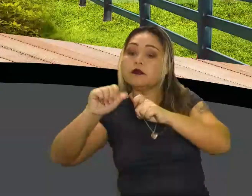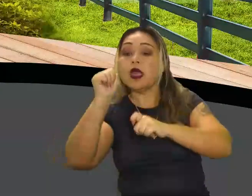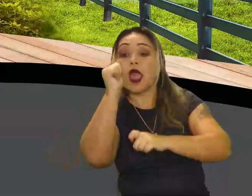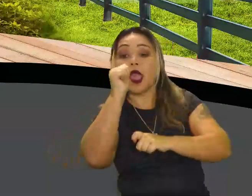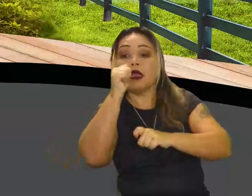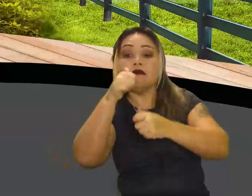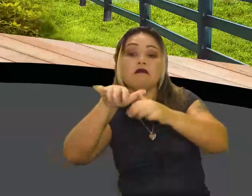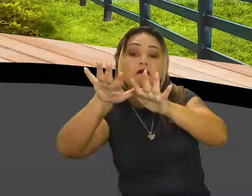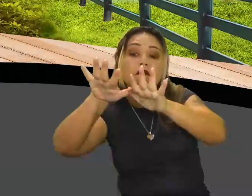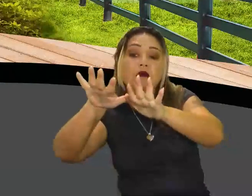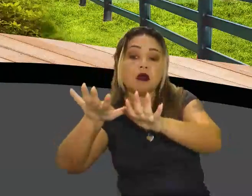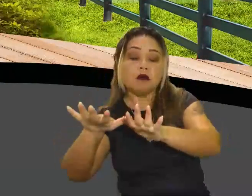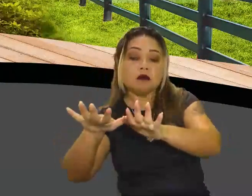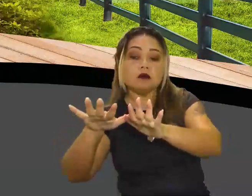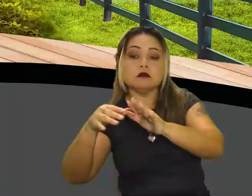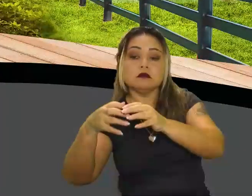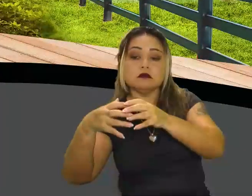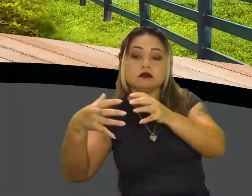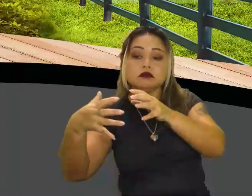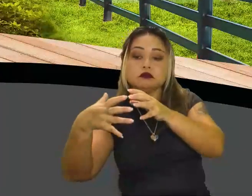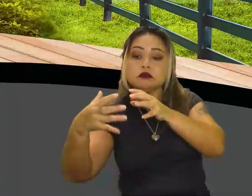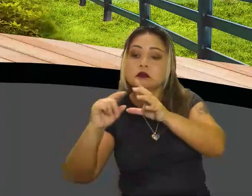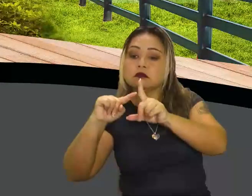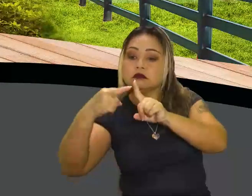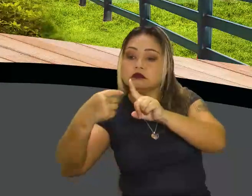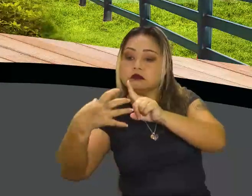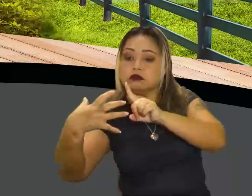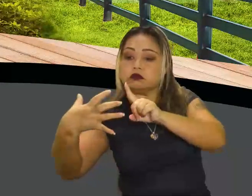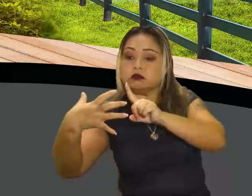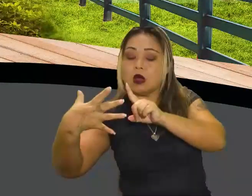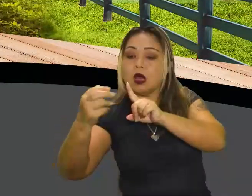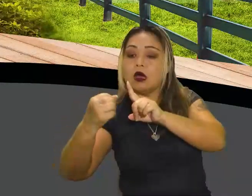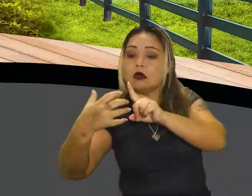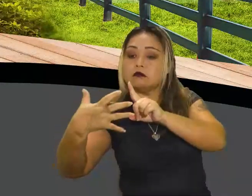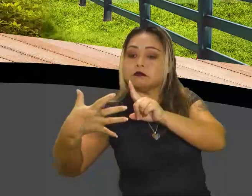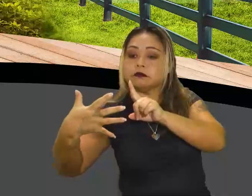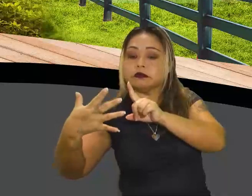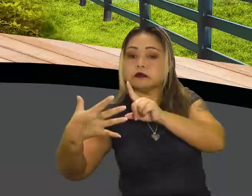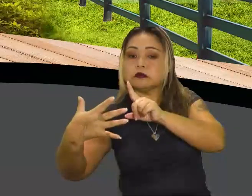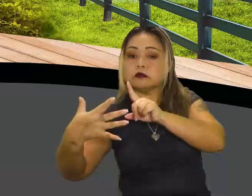as fêmeas que estão cheinhas, já estão fecundadas,